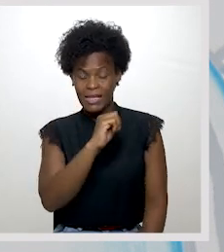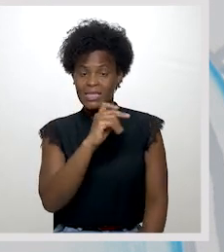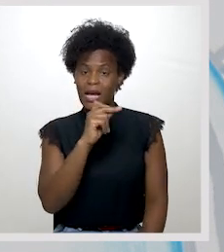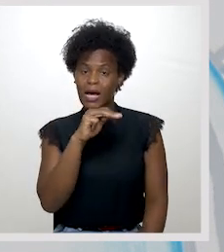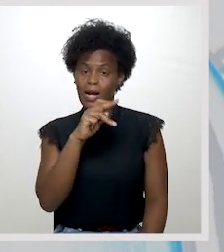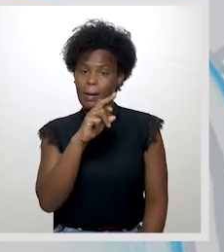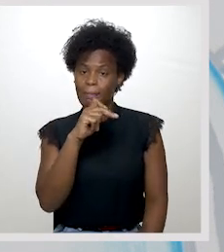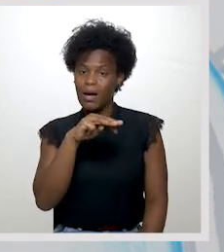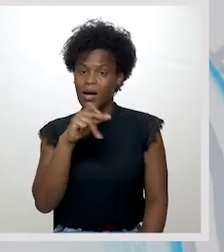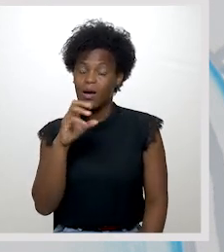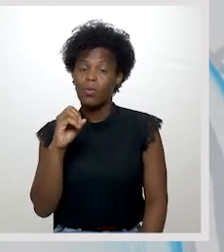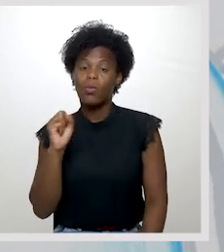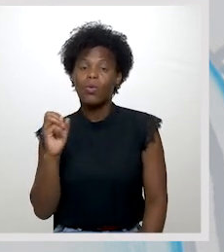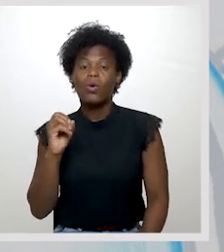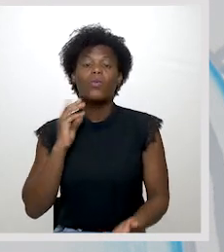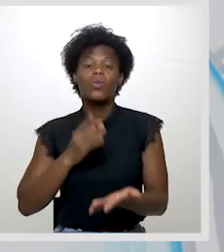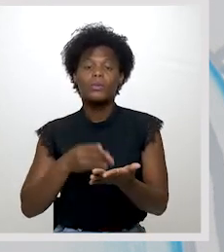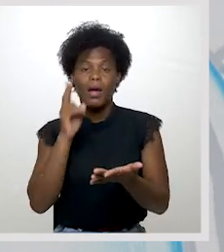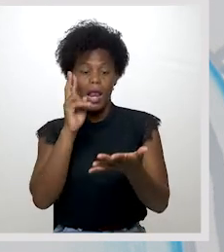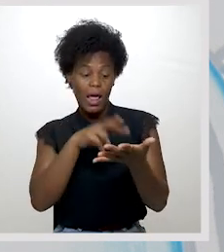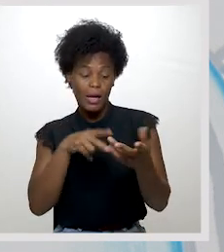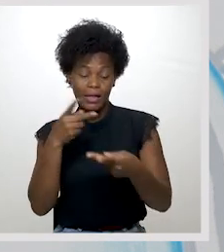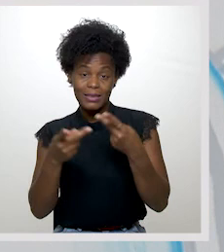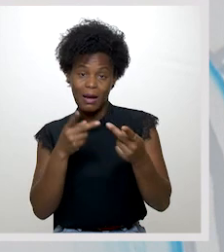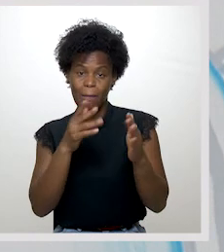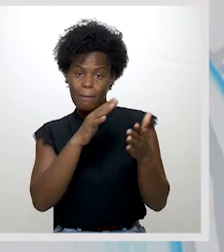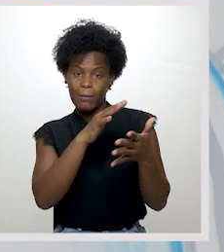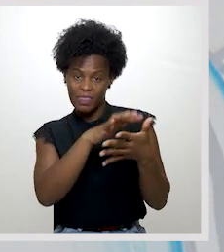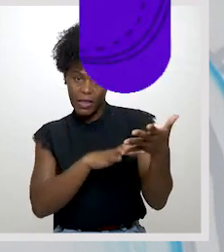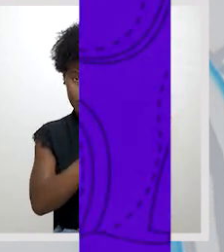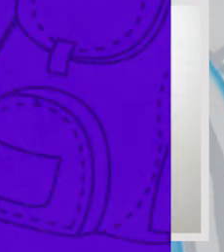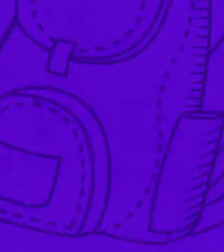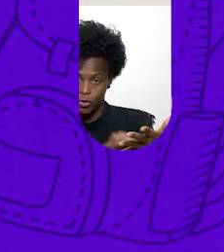e analisamos o excerto do seu romance Memorial do Convento.